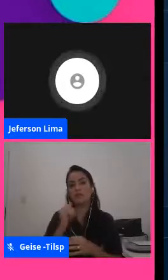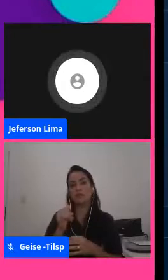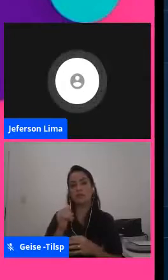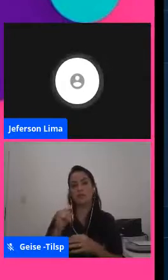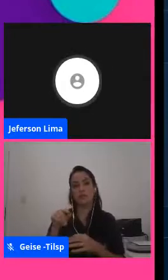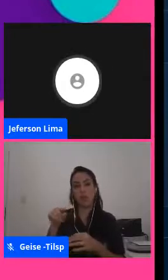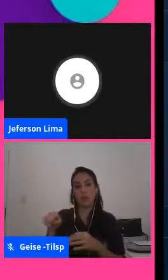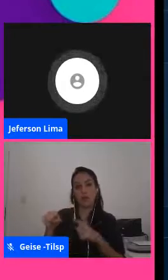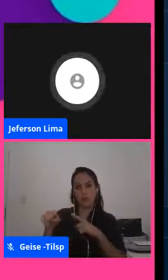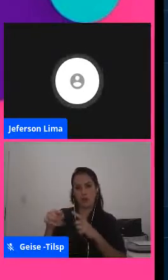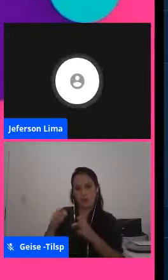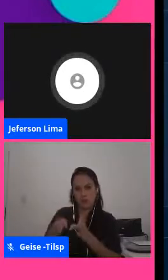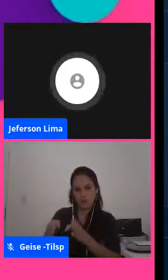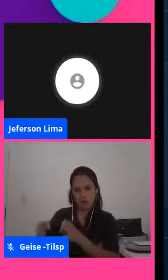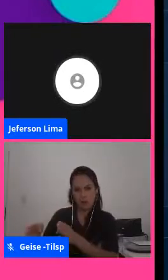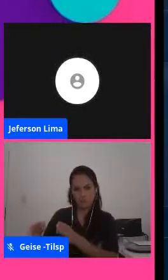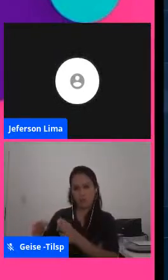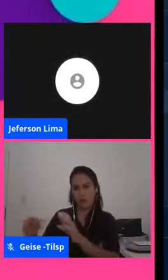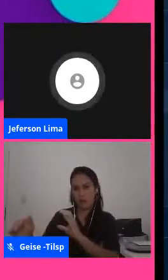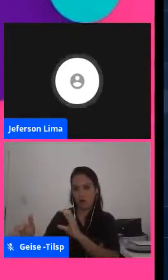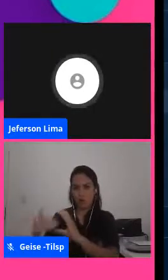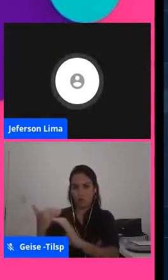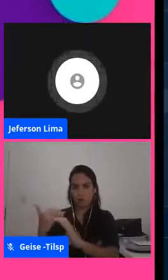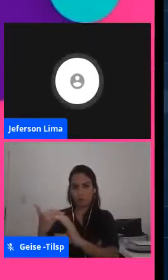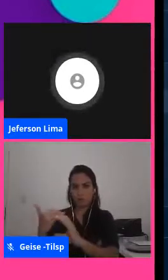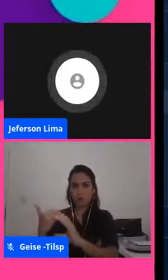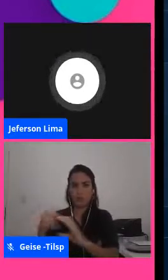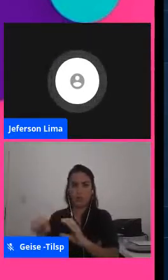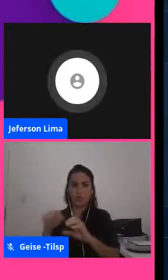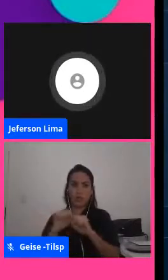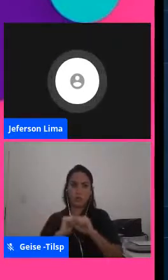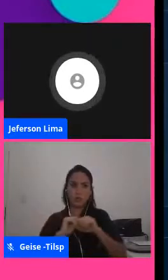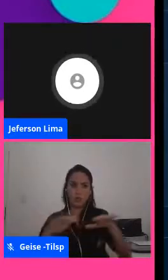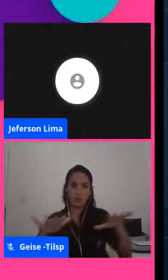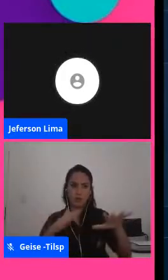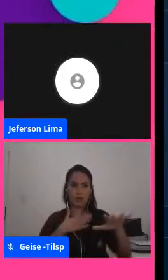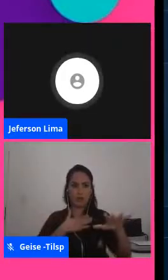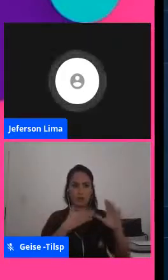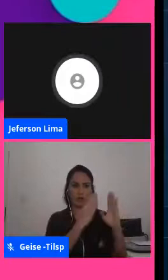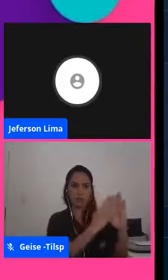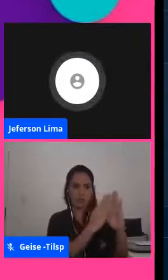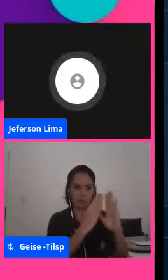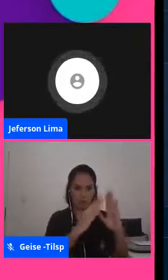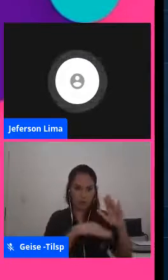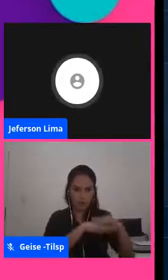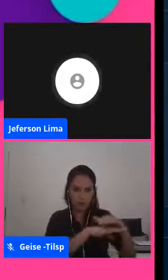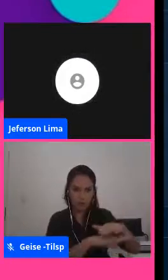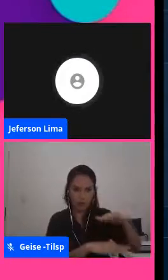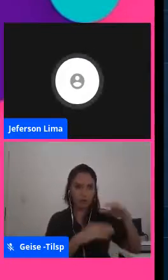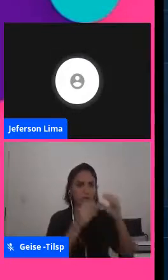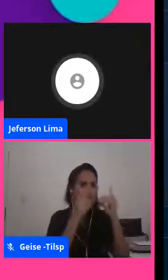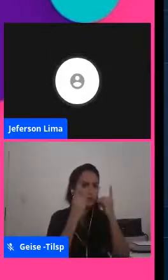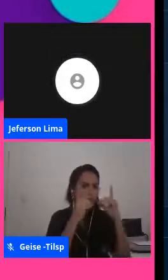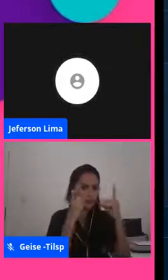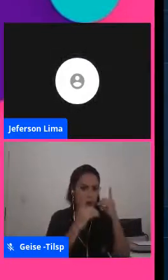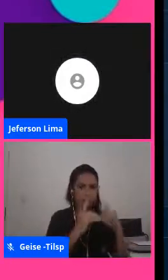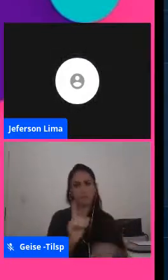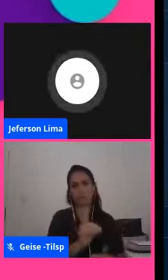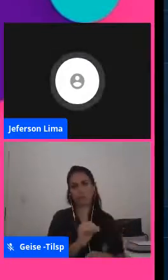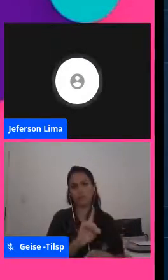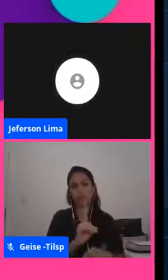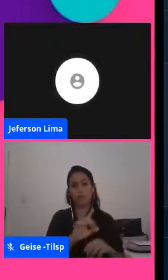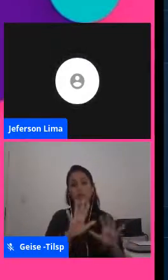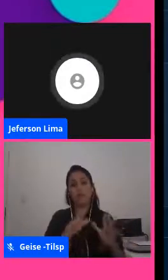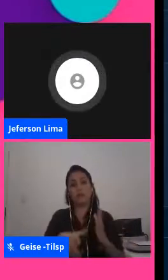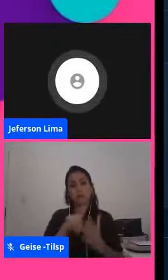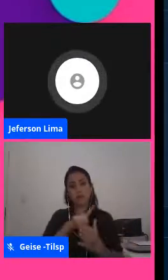ESP, ele publicar no nosso banco de dados lá, que é o Real Time Database. A gente já deixou configurado lá bonitinho.